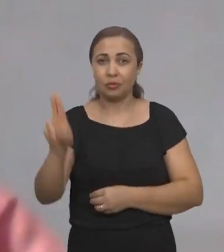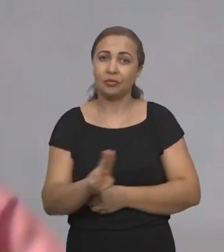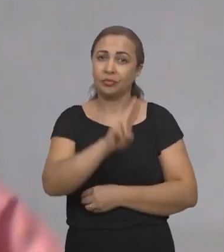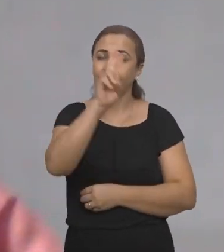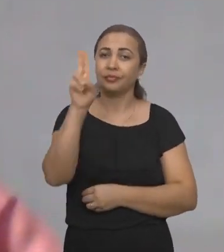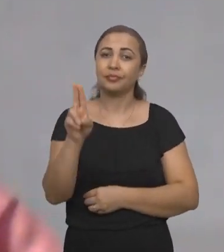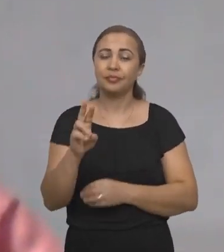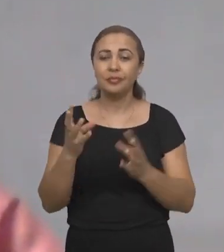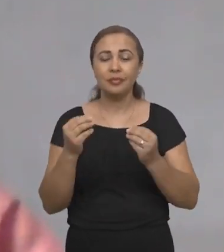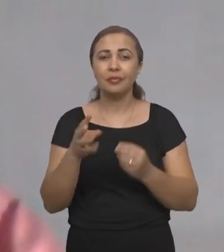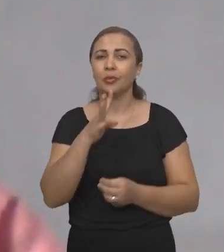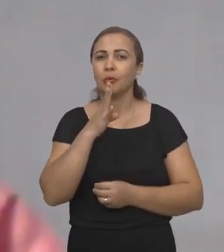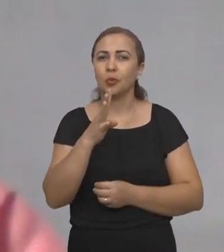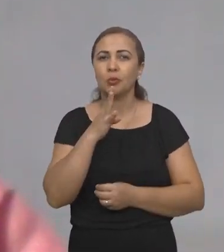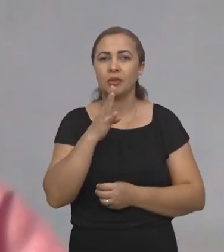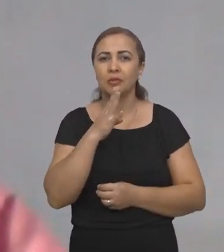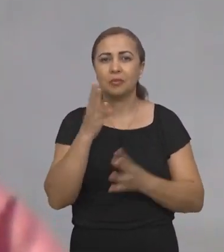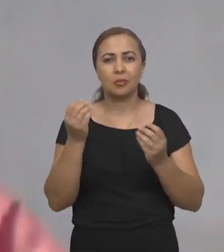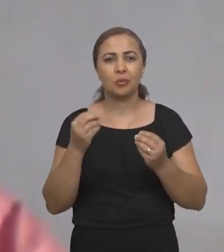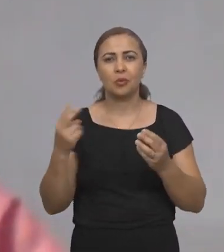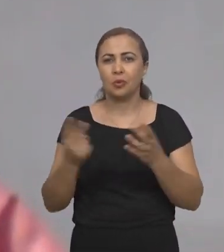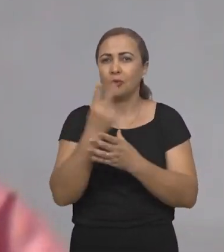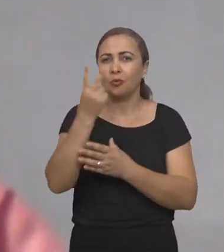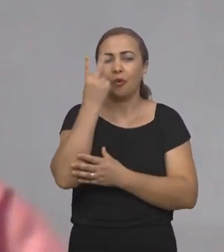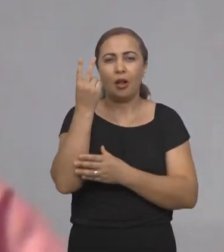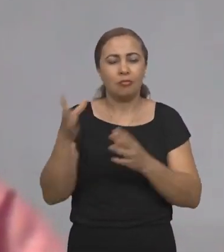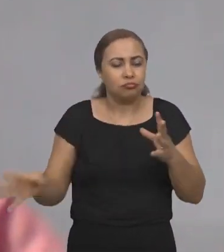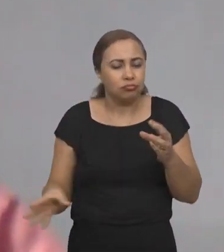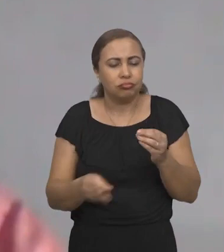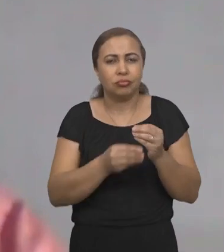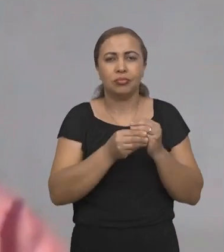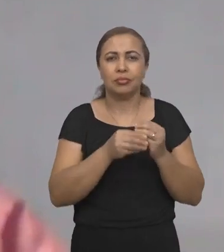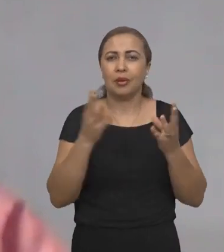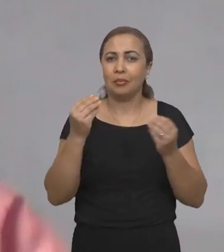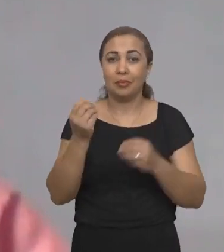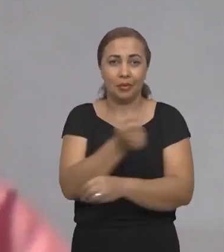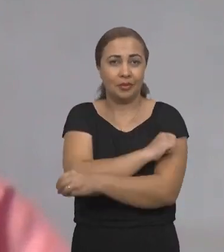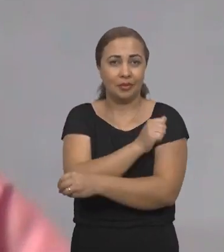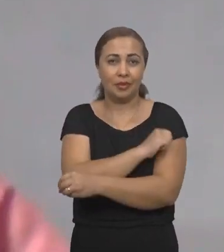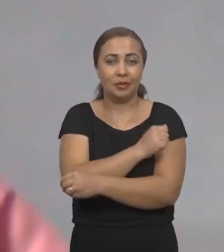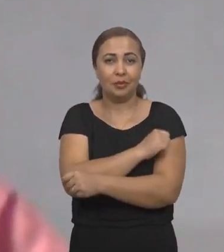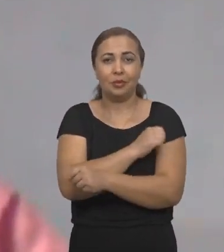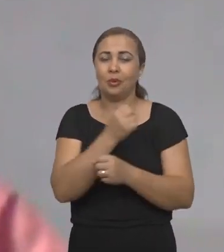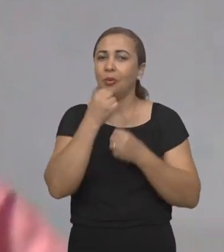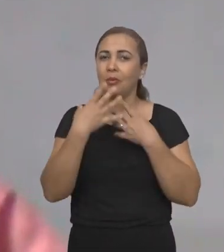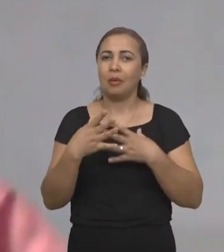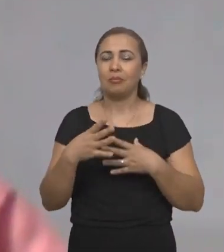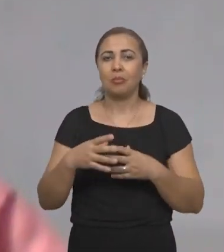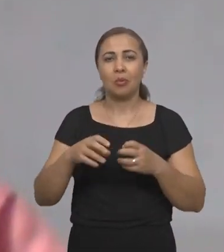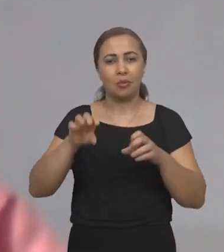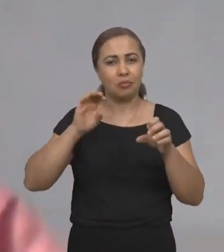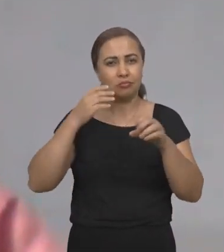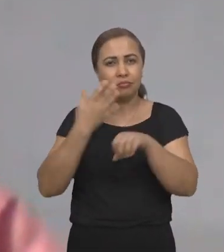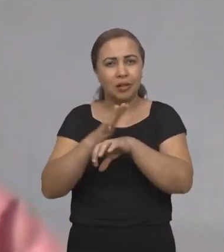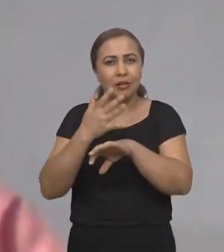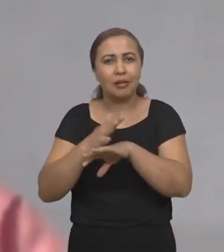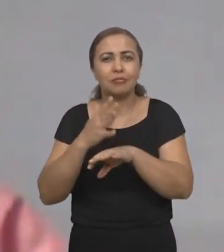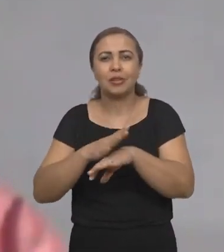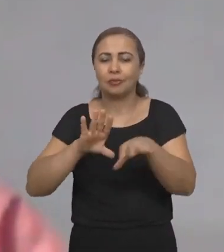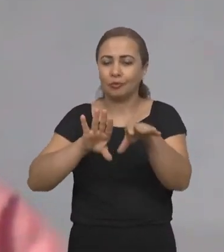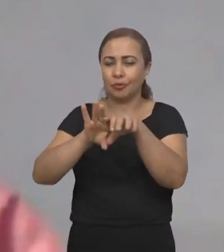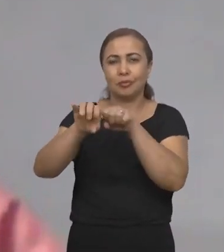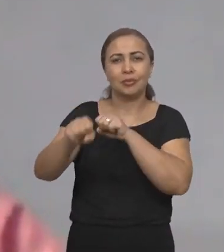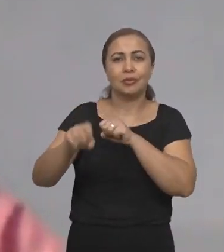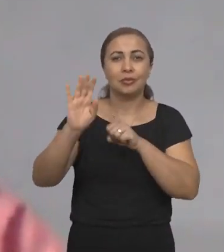a universidade muito conhecimento, muito valor agregado, muitos alunos com uma boa capacitação